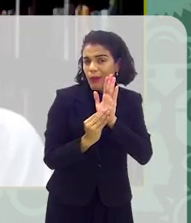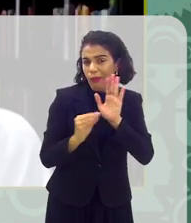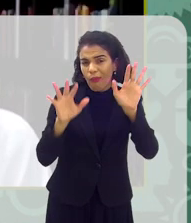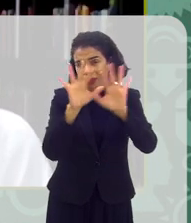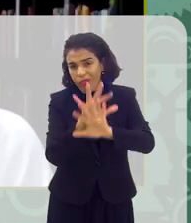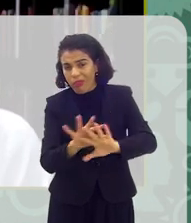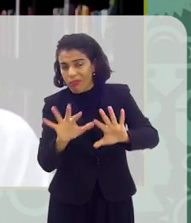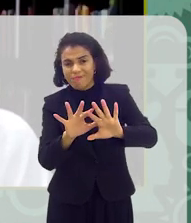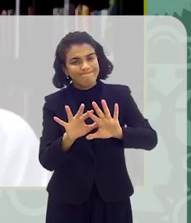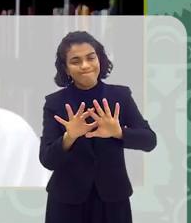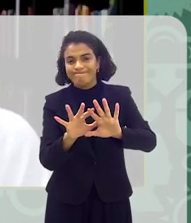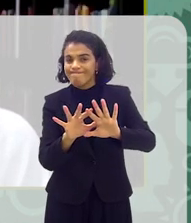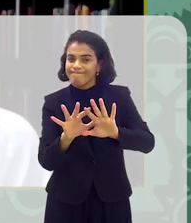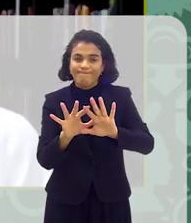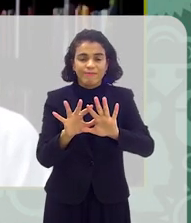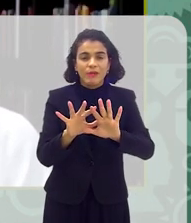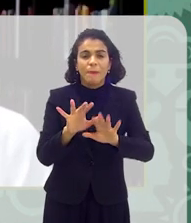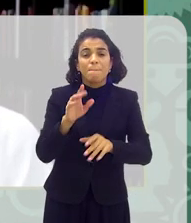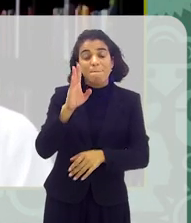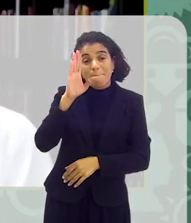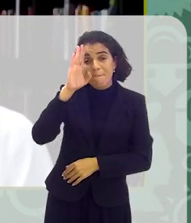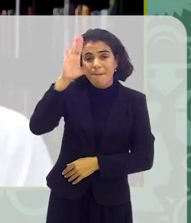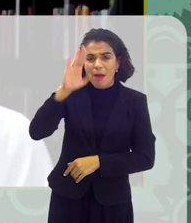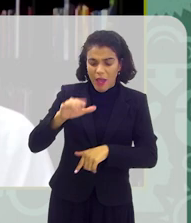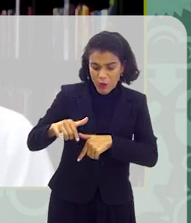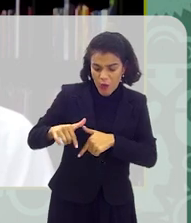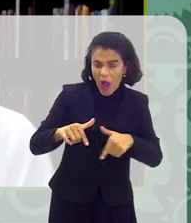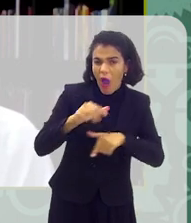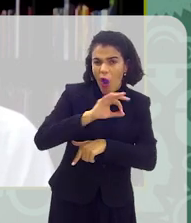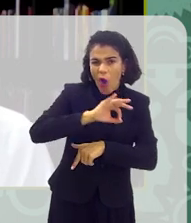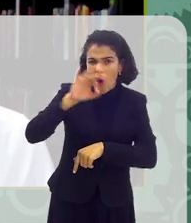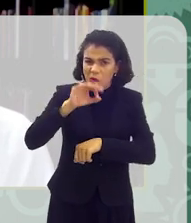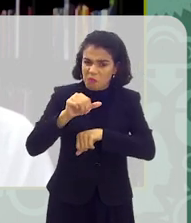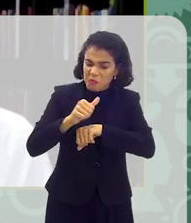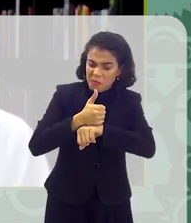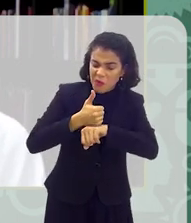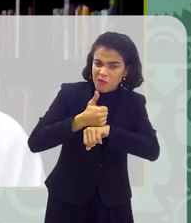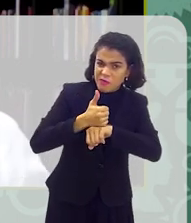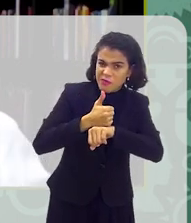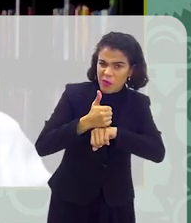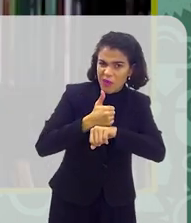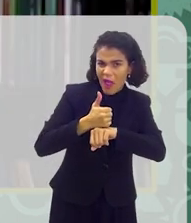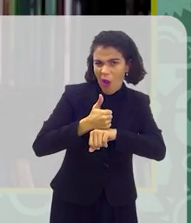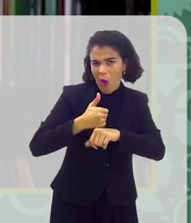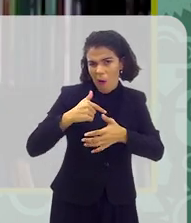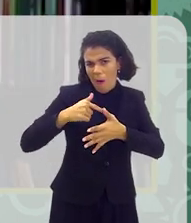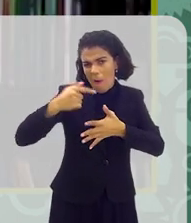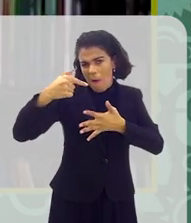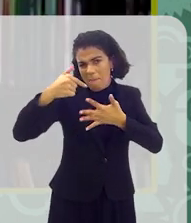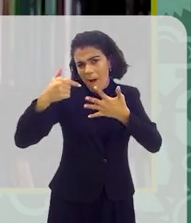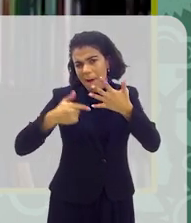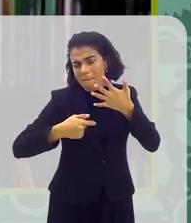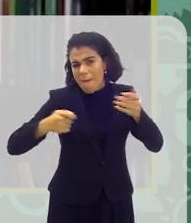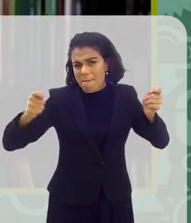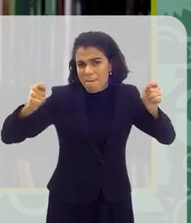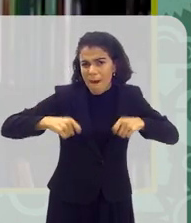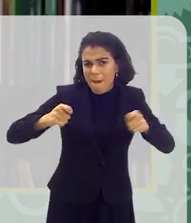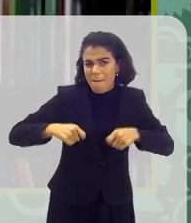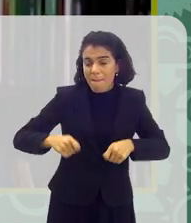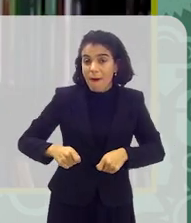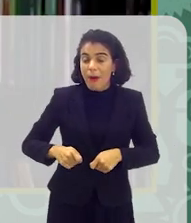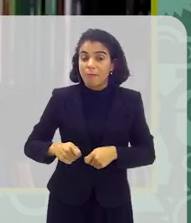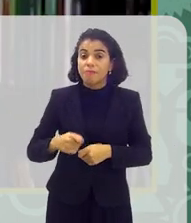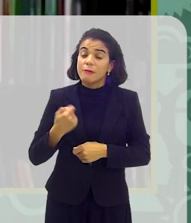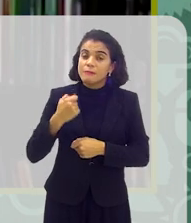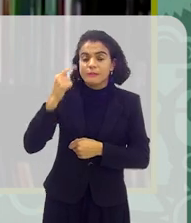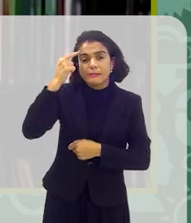ser superficial, principalmente quando você quer atuar como um bom profissional, com todas as competências que esse profissional tem que ter. Você